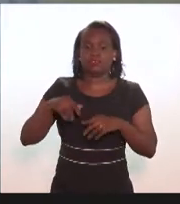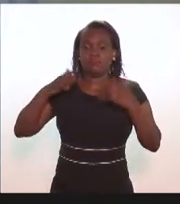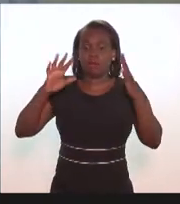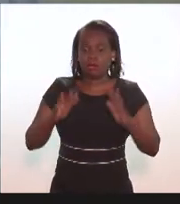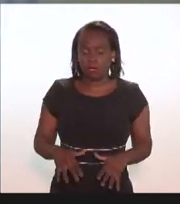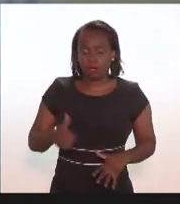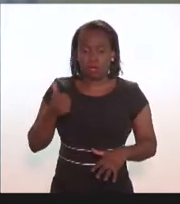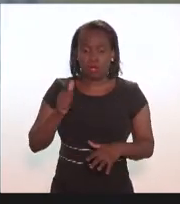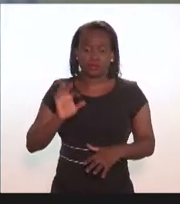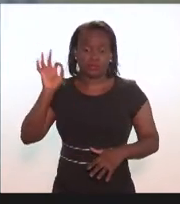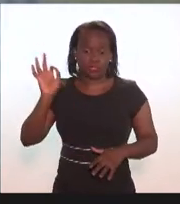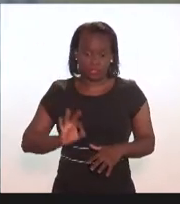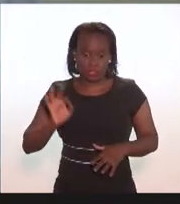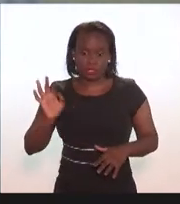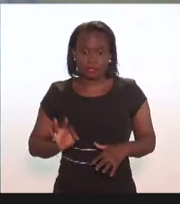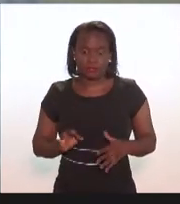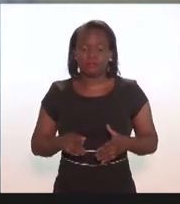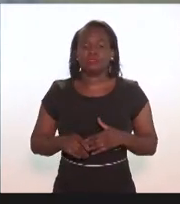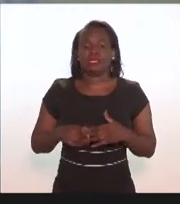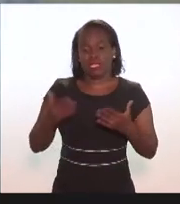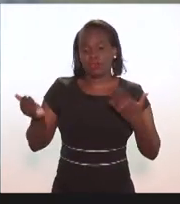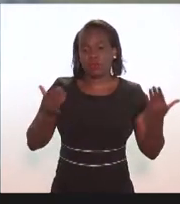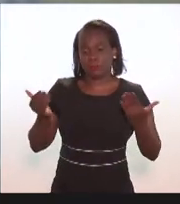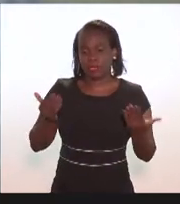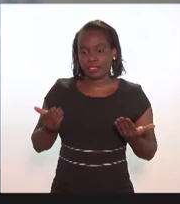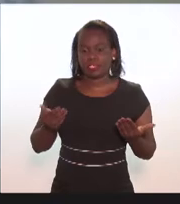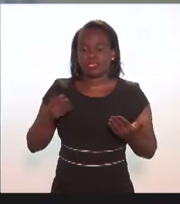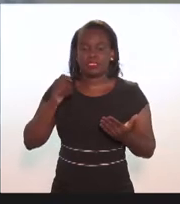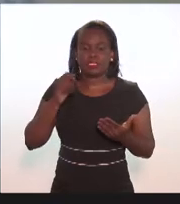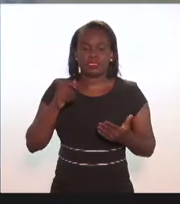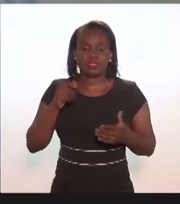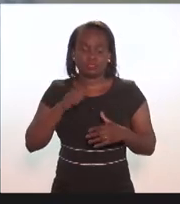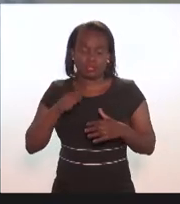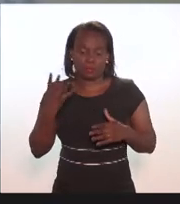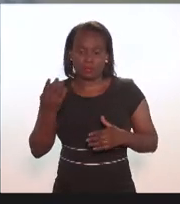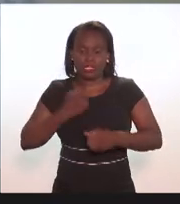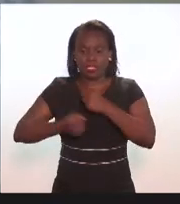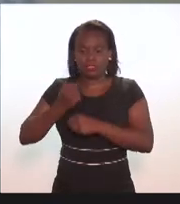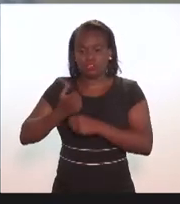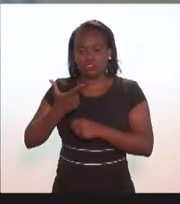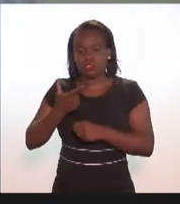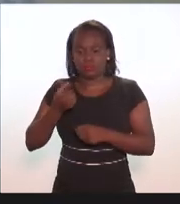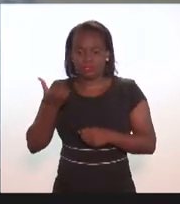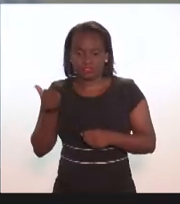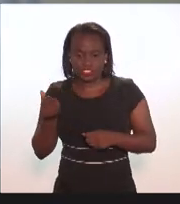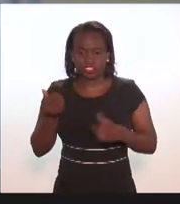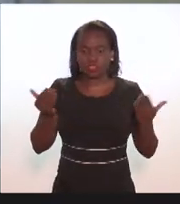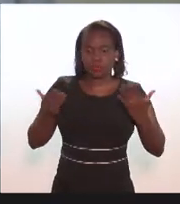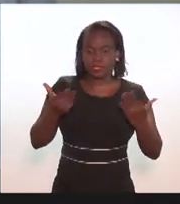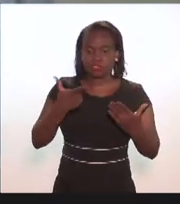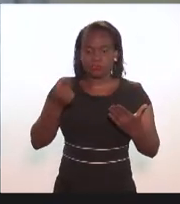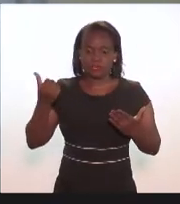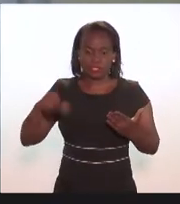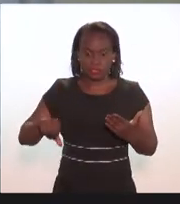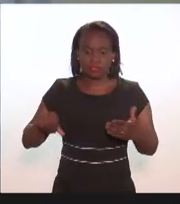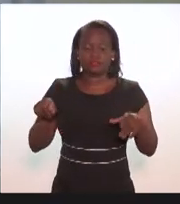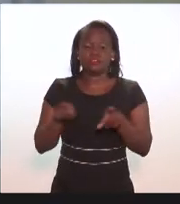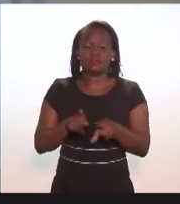dígitos, 11% de queda de ITD, quando comparado o segundo quadrimestre de 2020 com o de 2019, e o